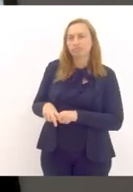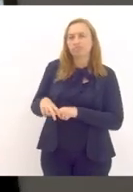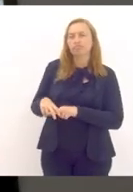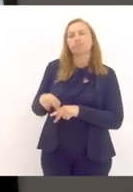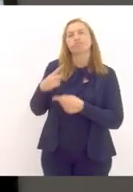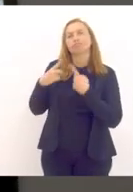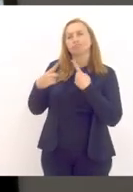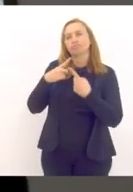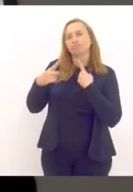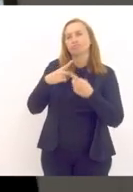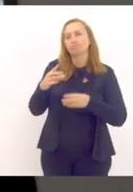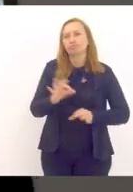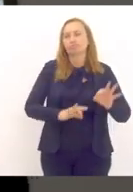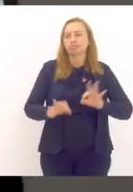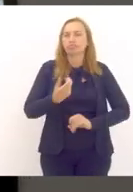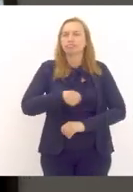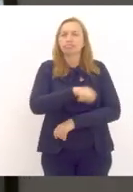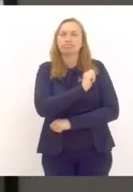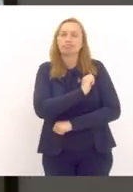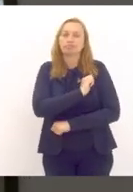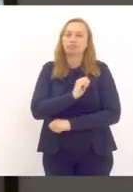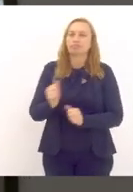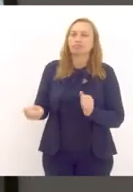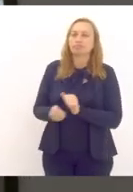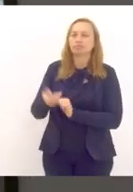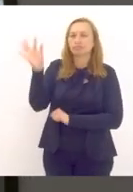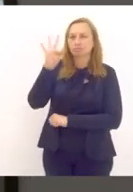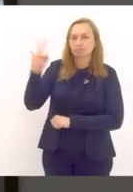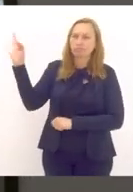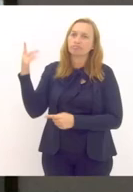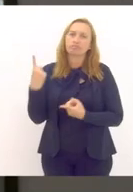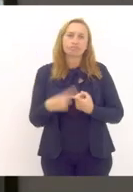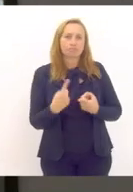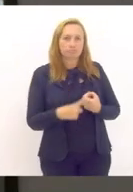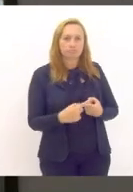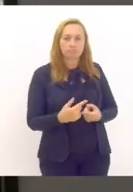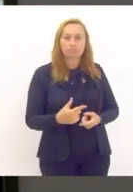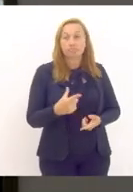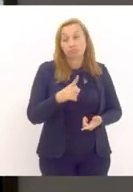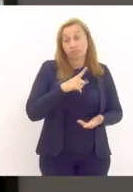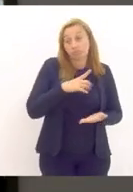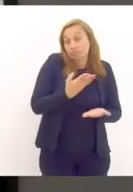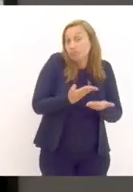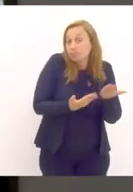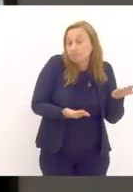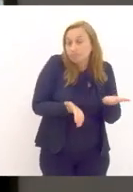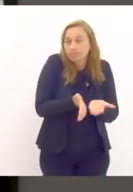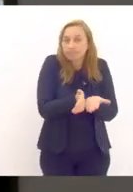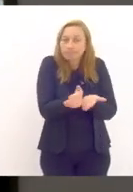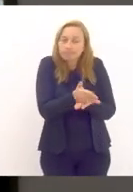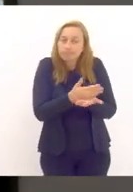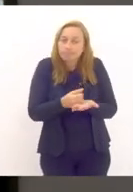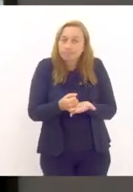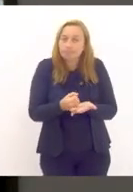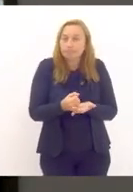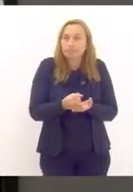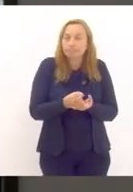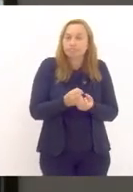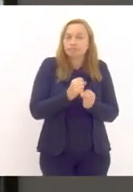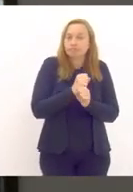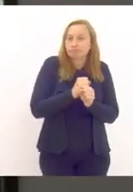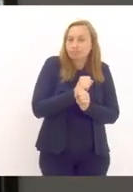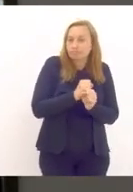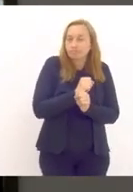discutir plano de recuperação fiscal. Porque se nós tivermos uma perda de arrecadação anual na casa de